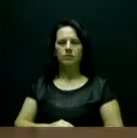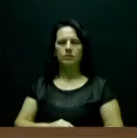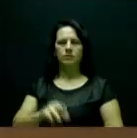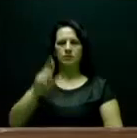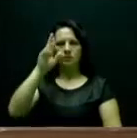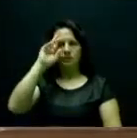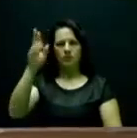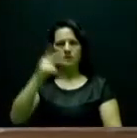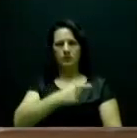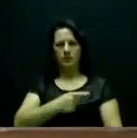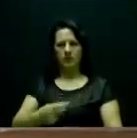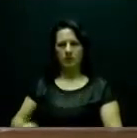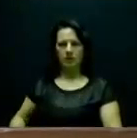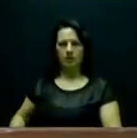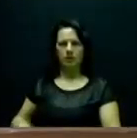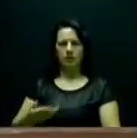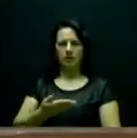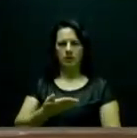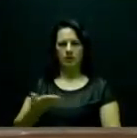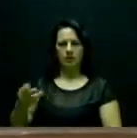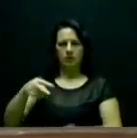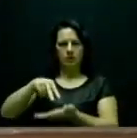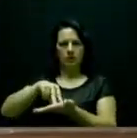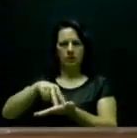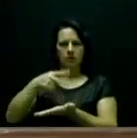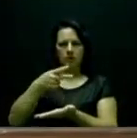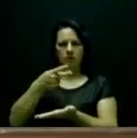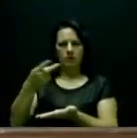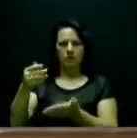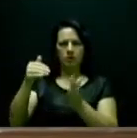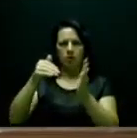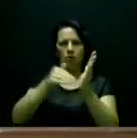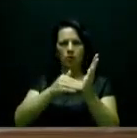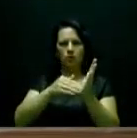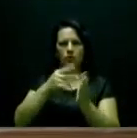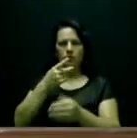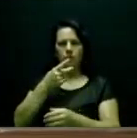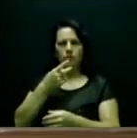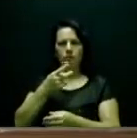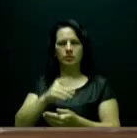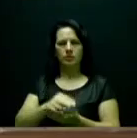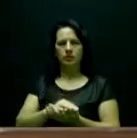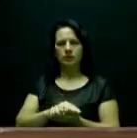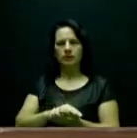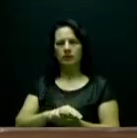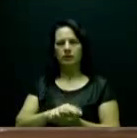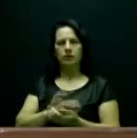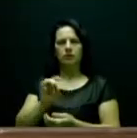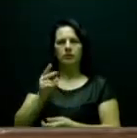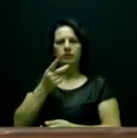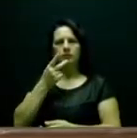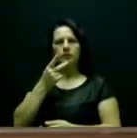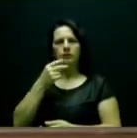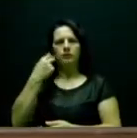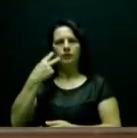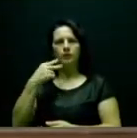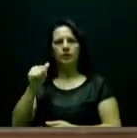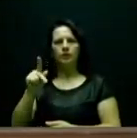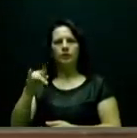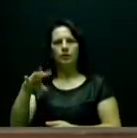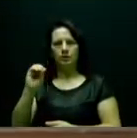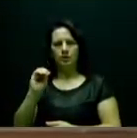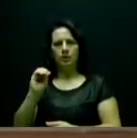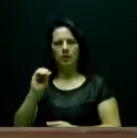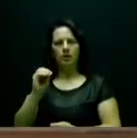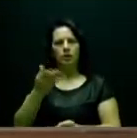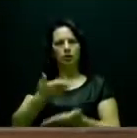Senhor presidente, senhores vereadores, eu venho à tribuna desta casa, na última fala, apenas para falar, vereador Ademário, que sou